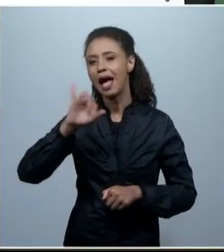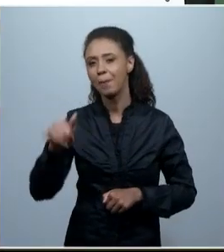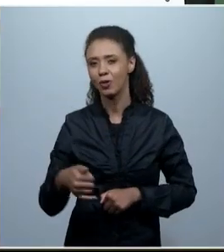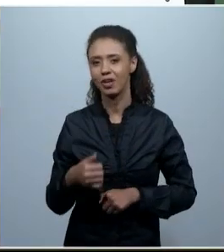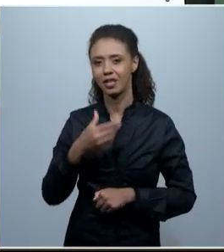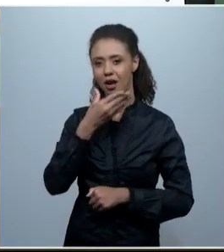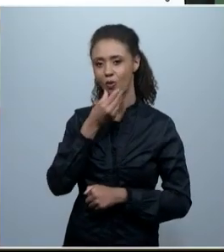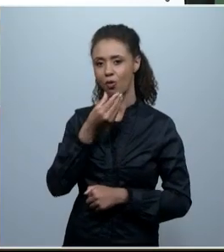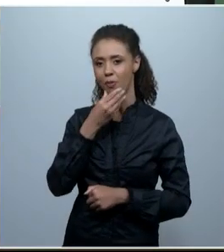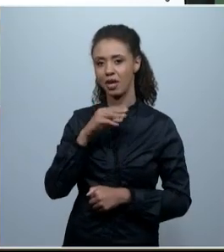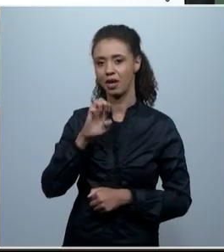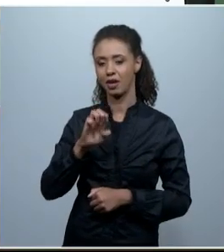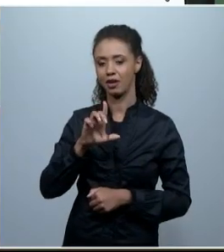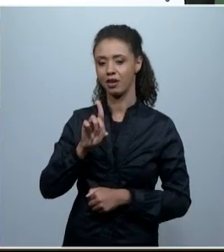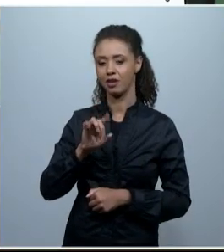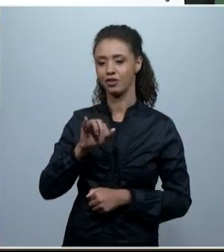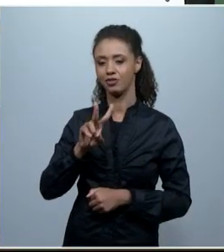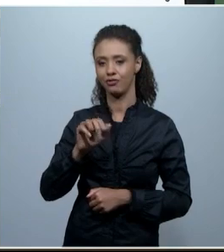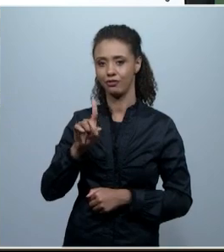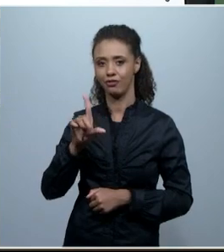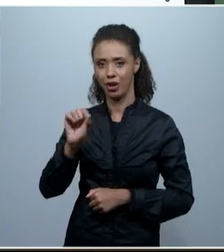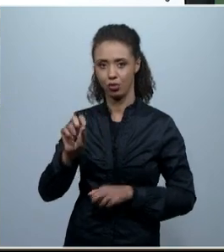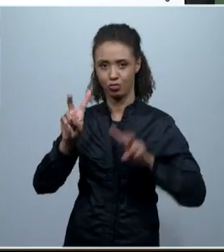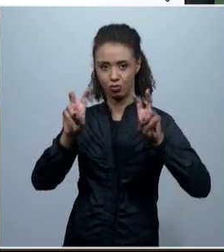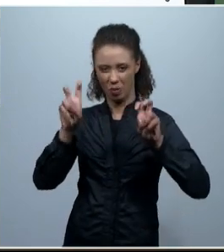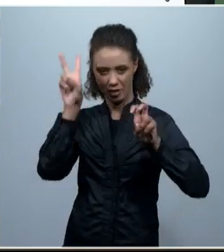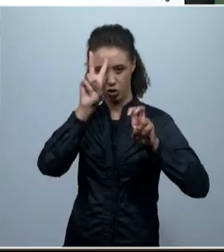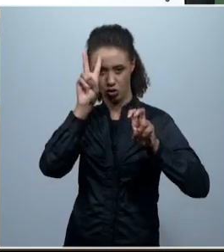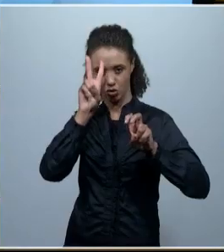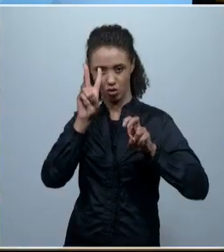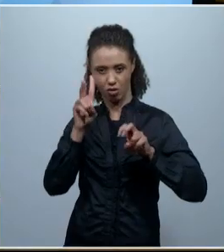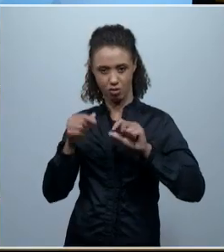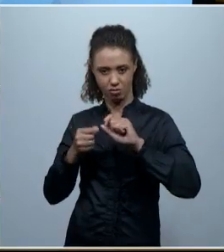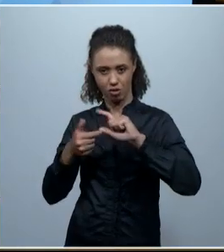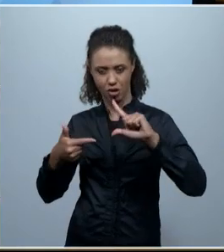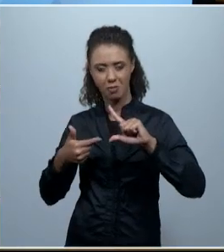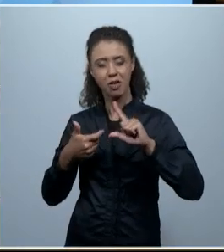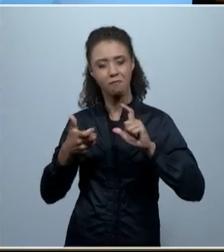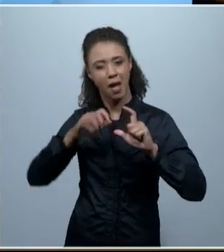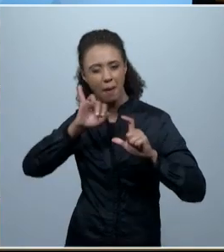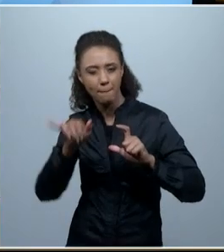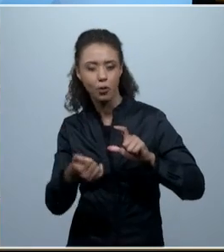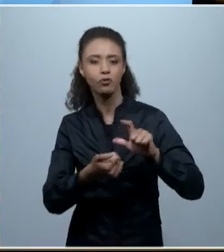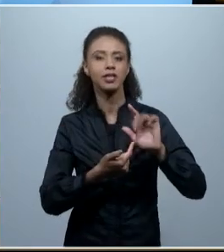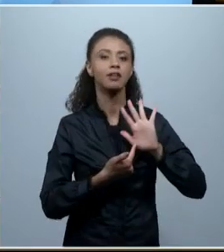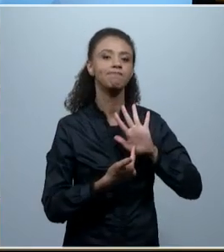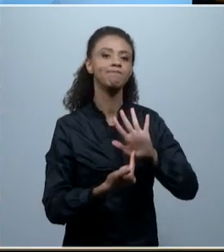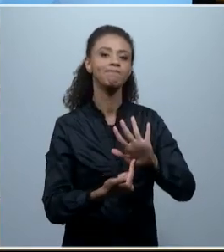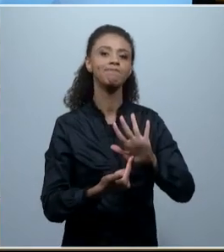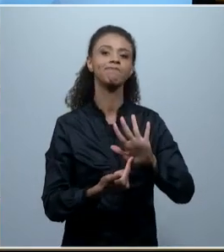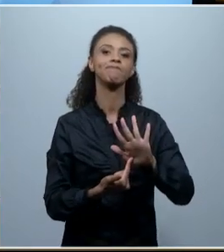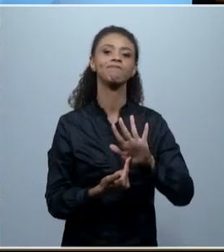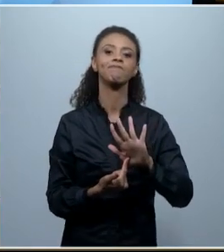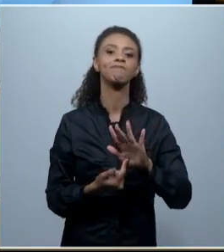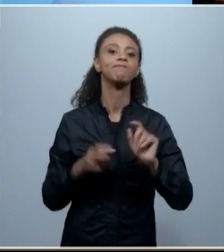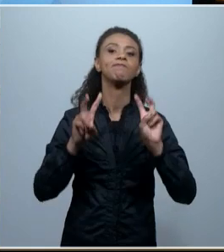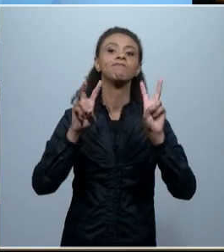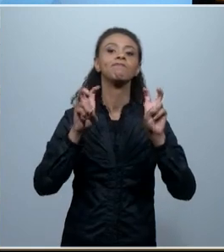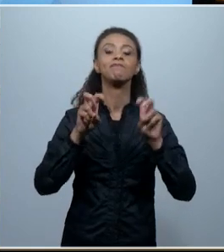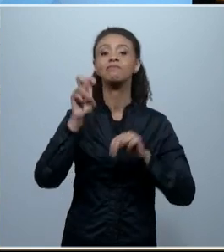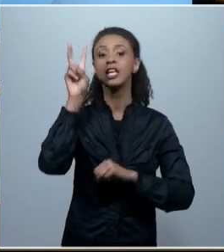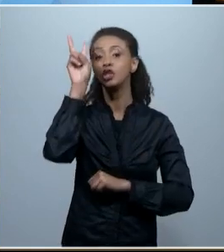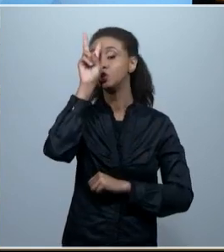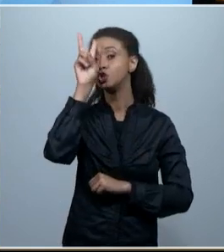do edivaldo sobre história e e e sabe apresentar para vocês uma uma questãozinha a histórica